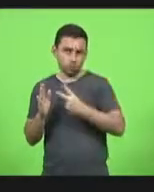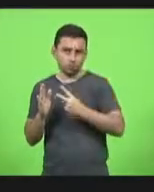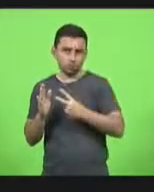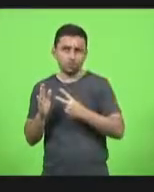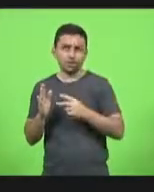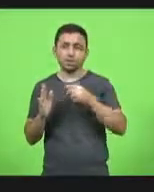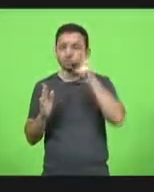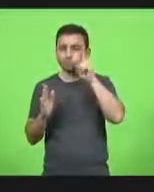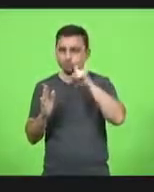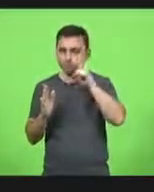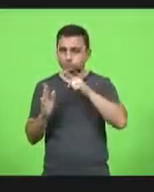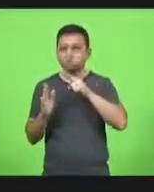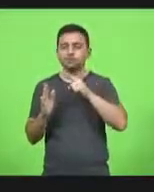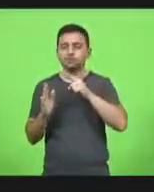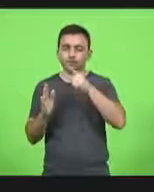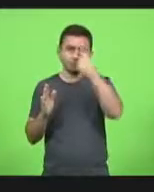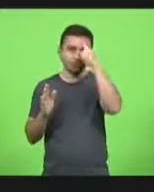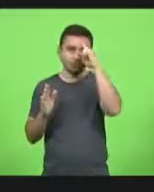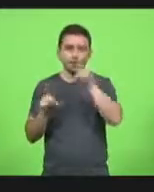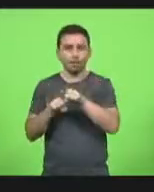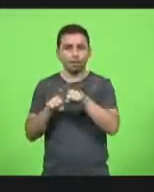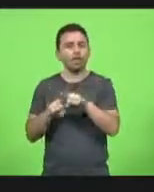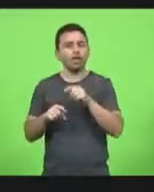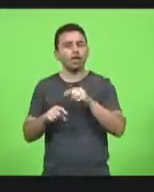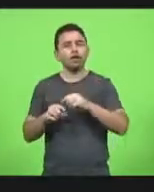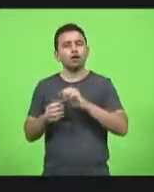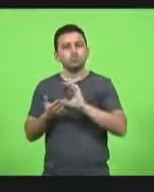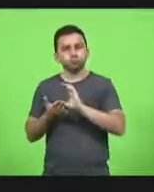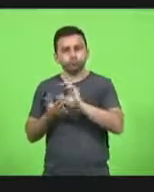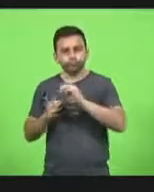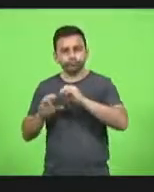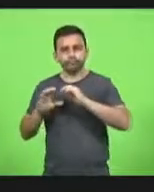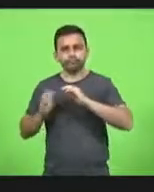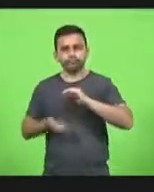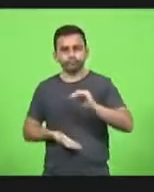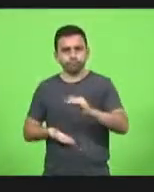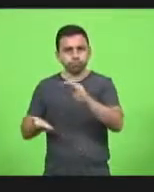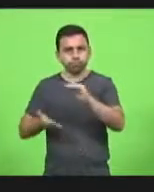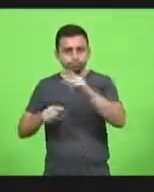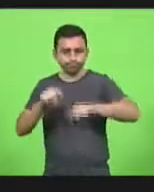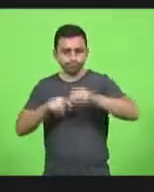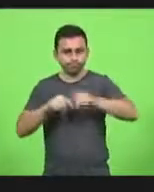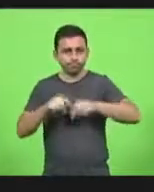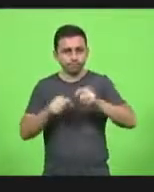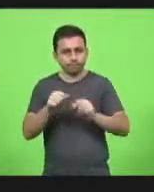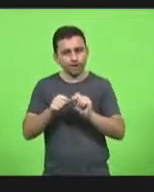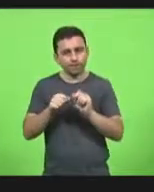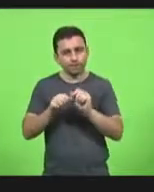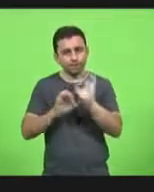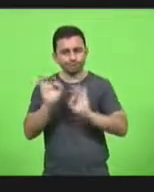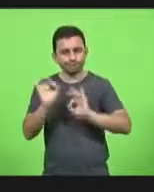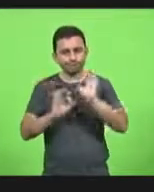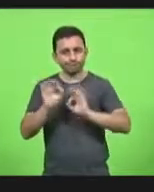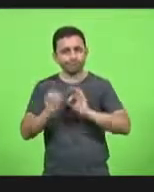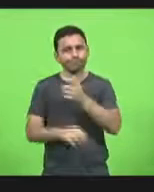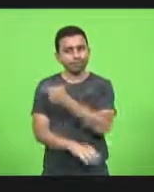Unidos e Índias também são fornecedores dos insumos, ou seja, matéria-prima para a fabricação de